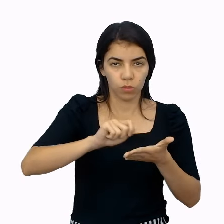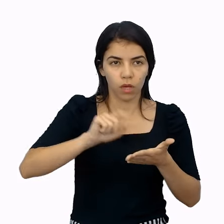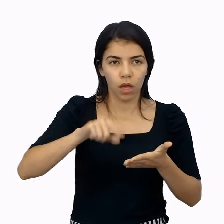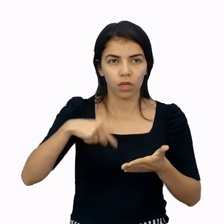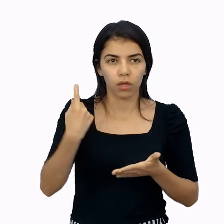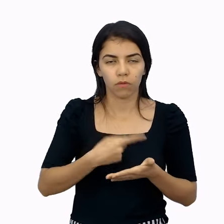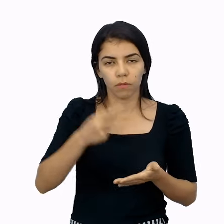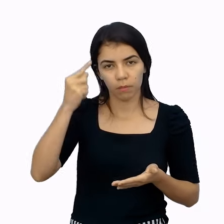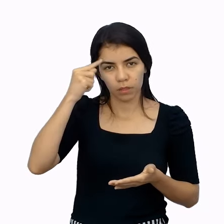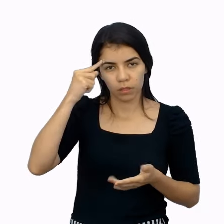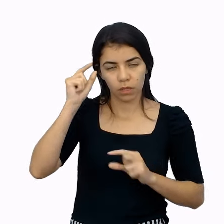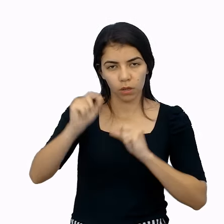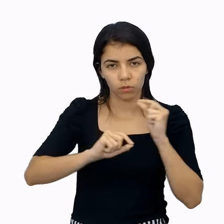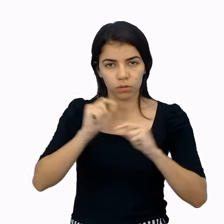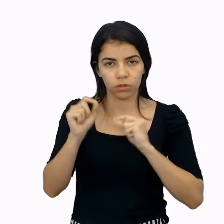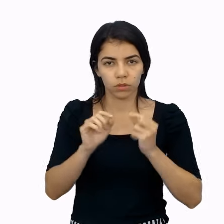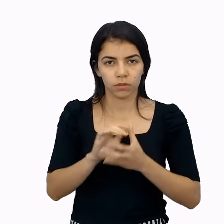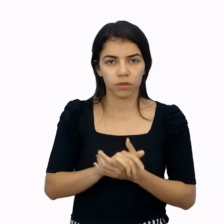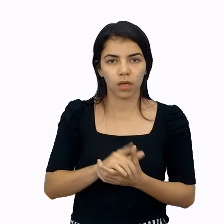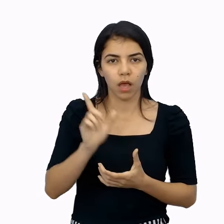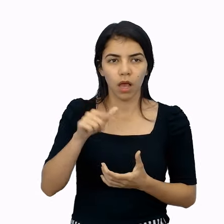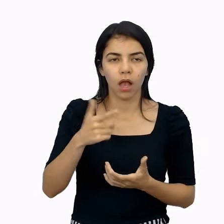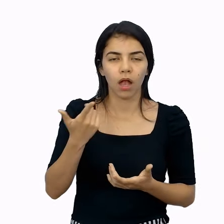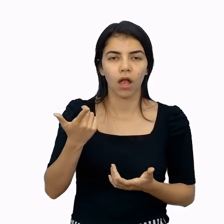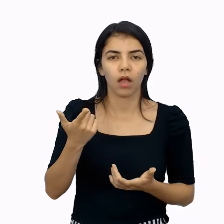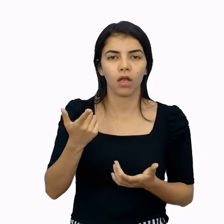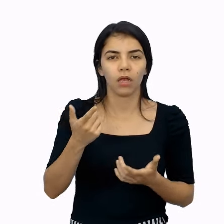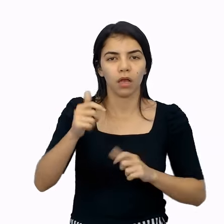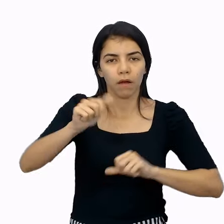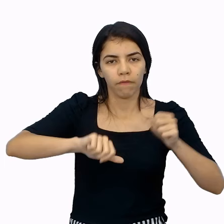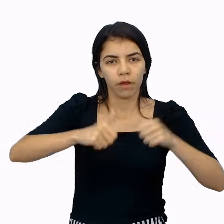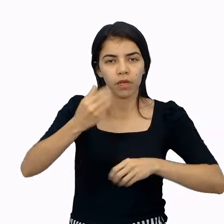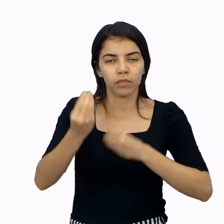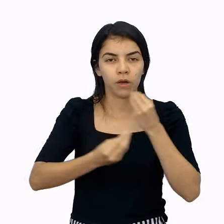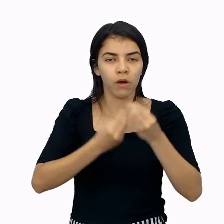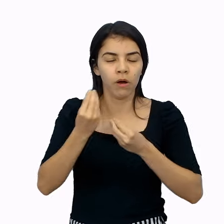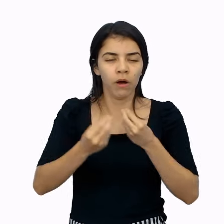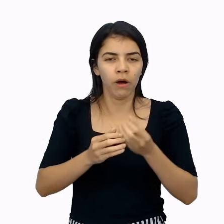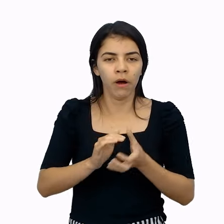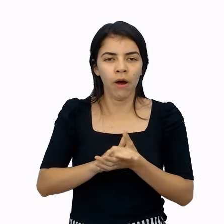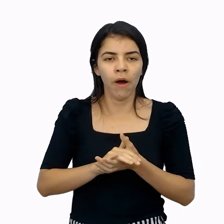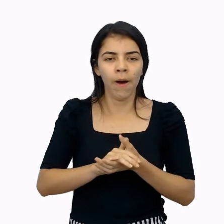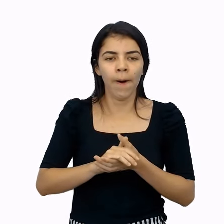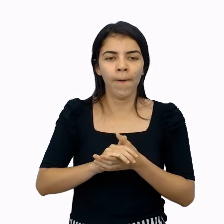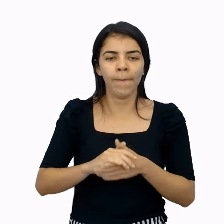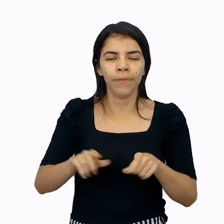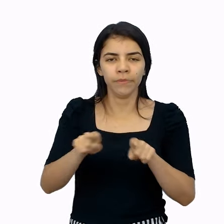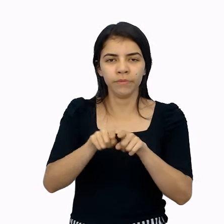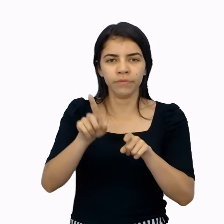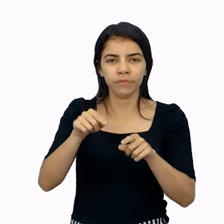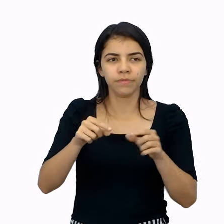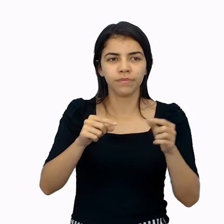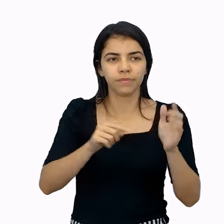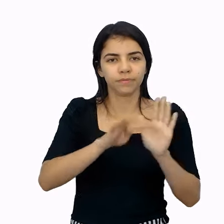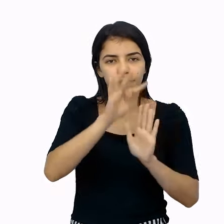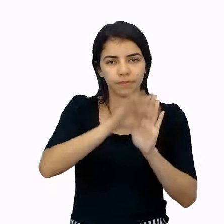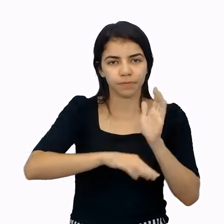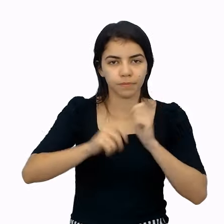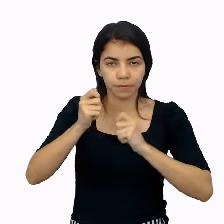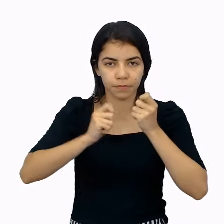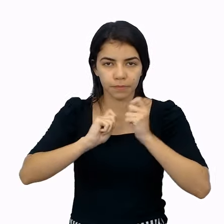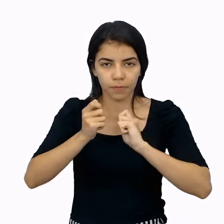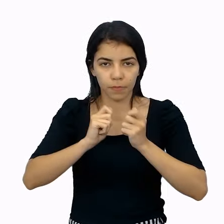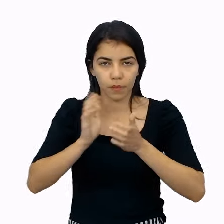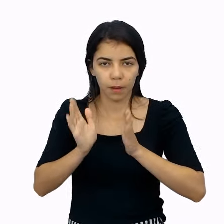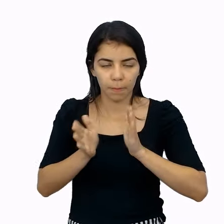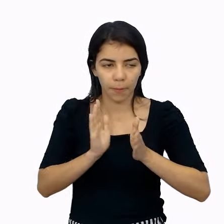pensar também num critério avaliativo, pensando se ele organiza adequadamente as partes da reportagem,